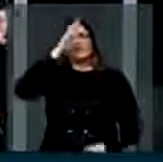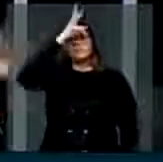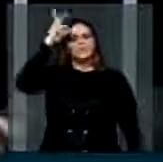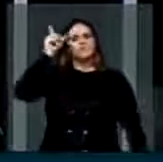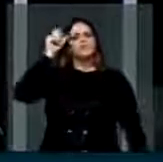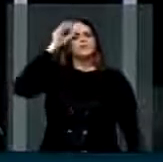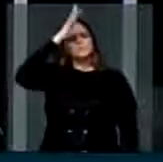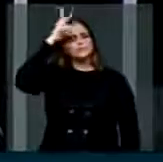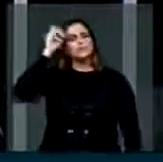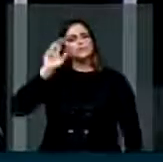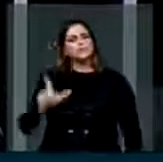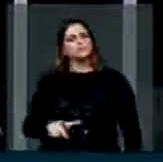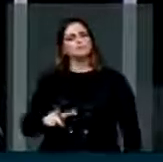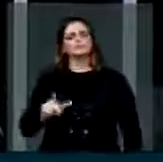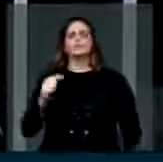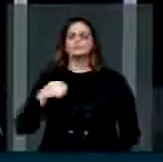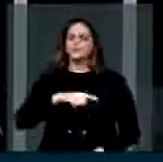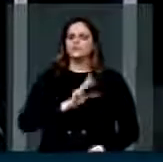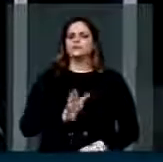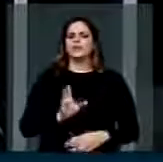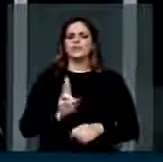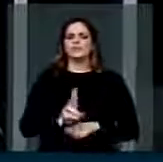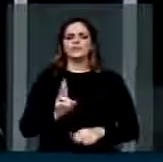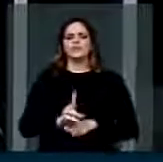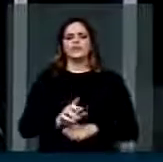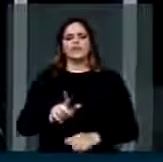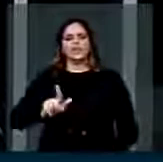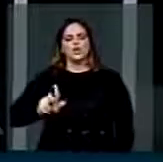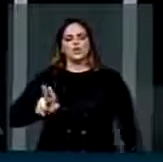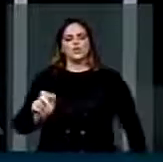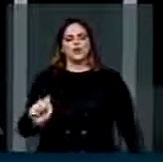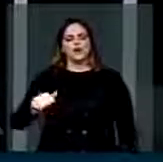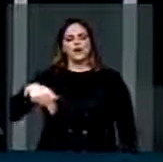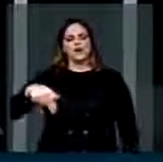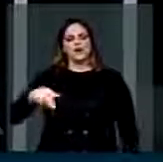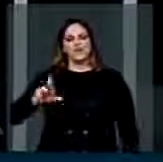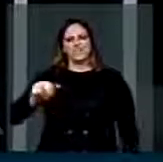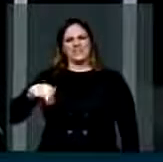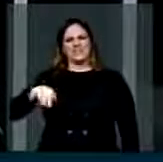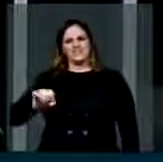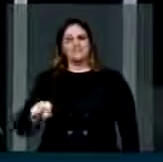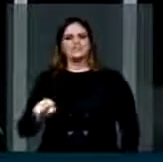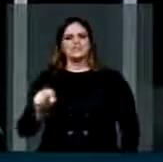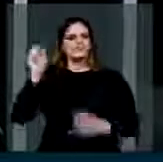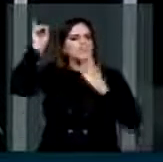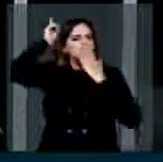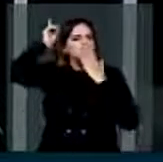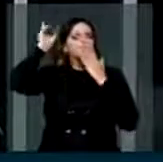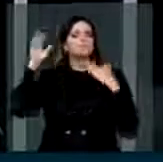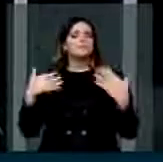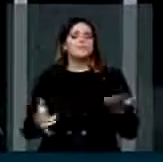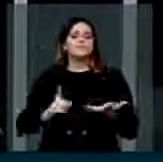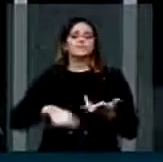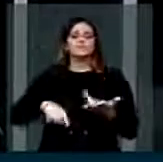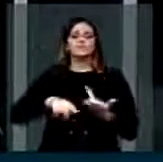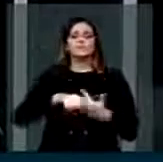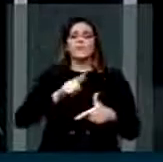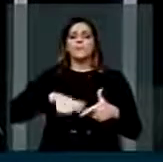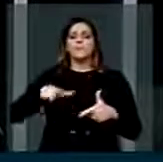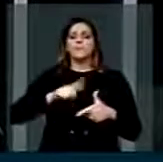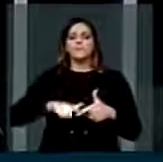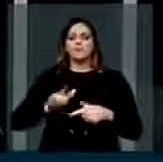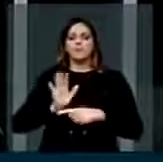Sul, onde estivemos lá na defesa dos índios guaranis. Portanto, essas diligências foram muito